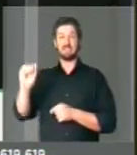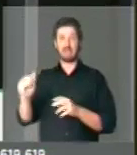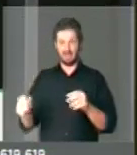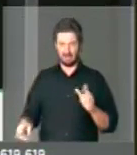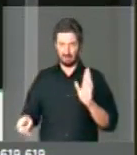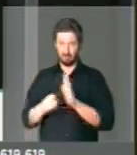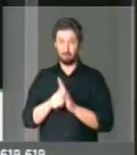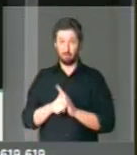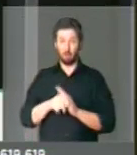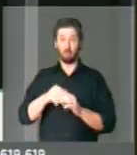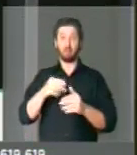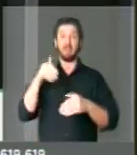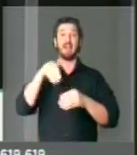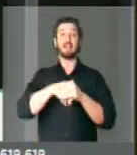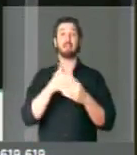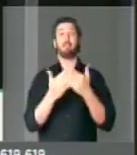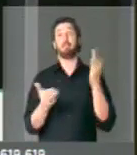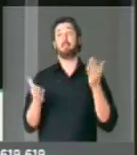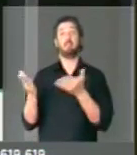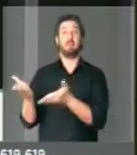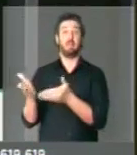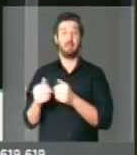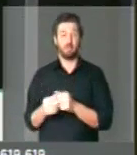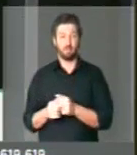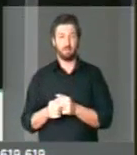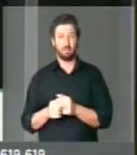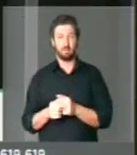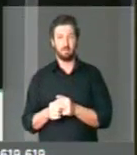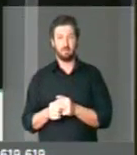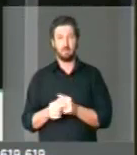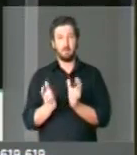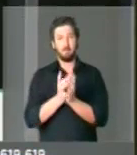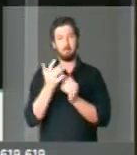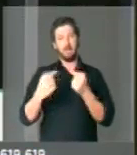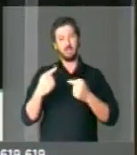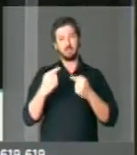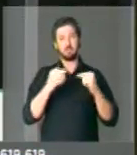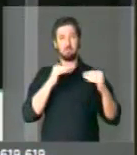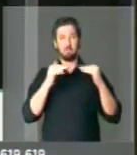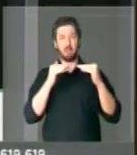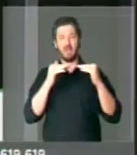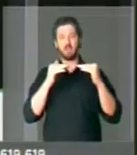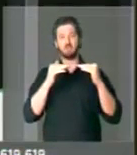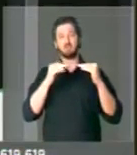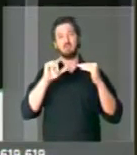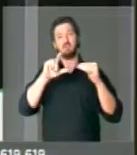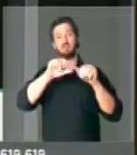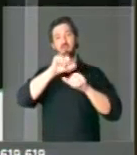PT teve em nível nacional, saindo de um partido médio para um partido nanico.